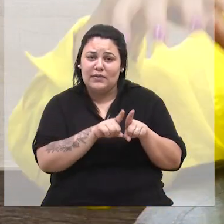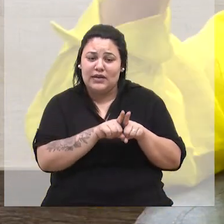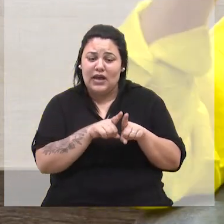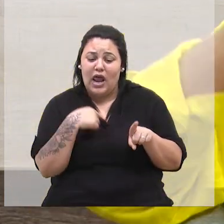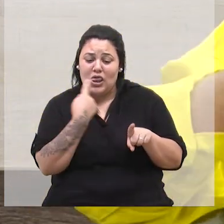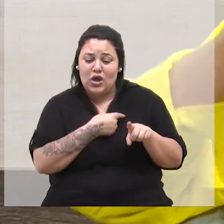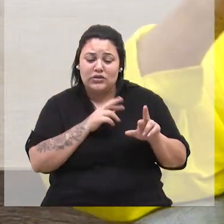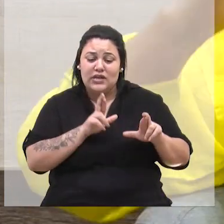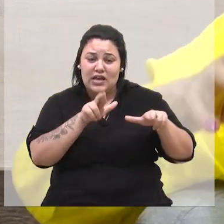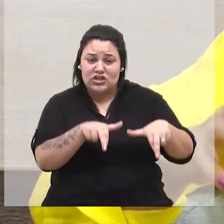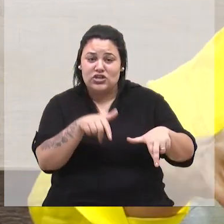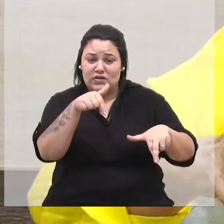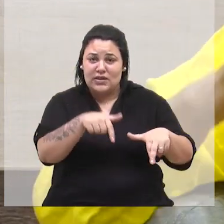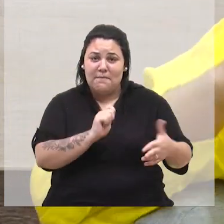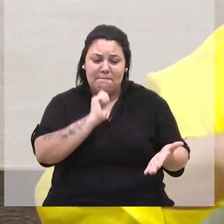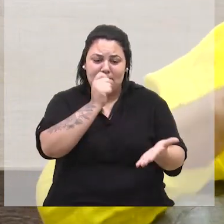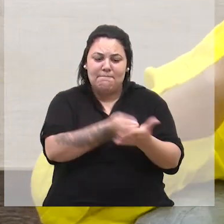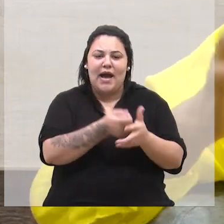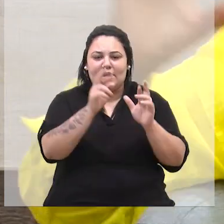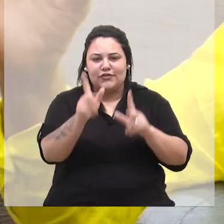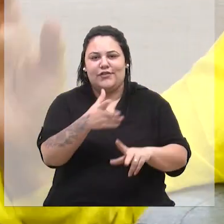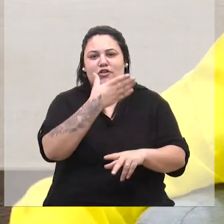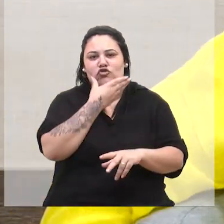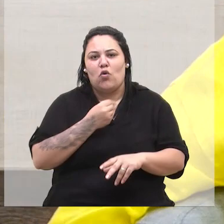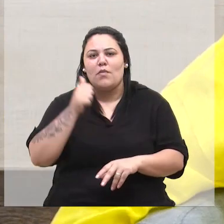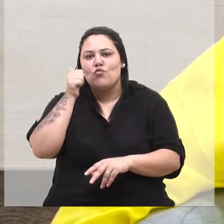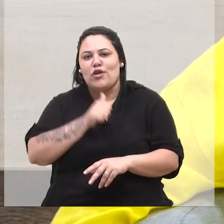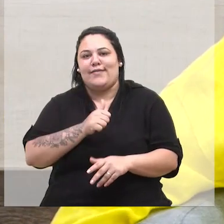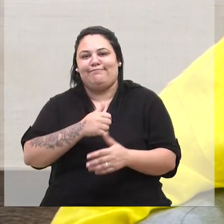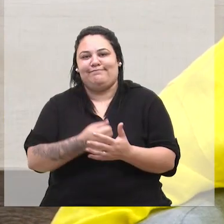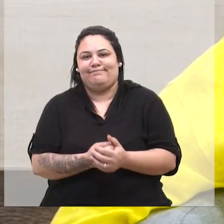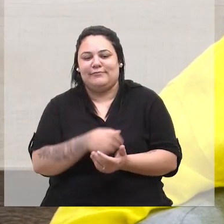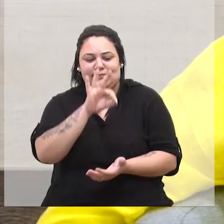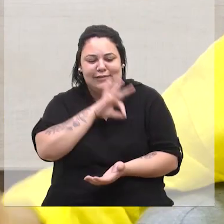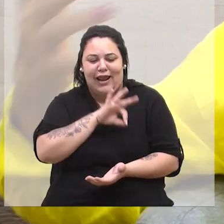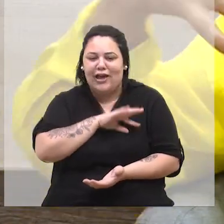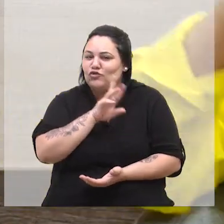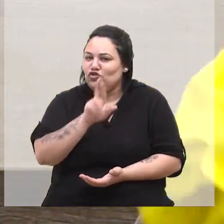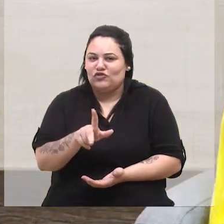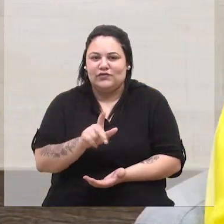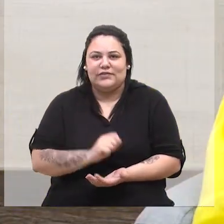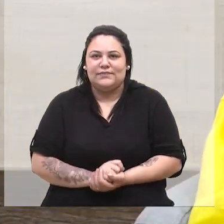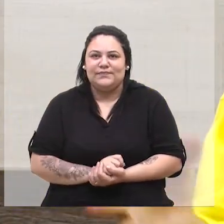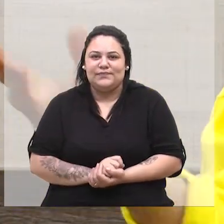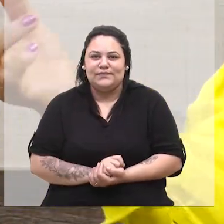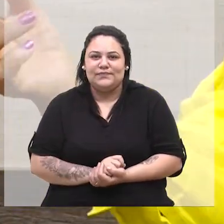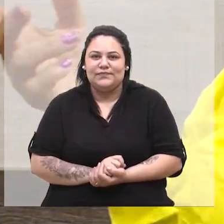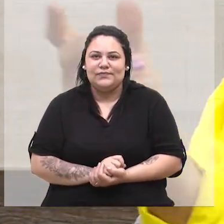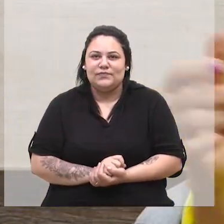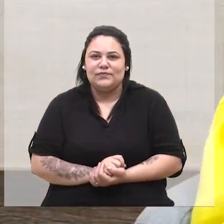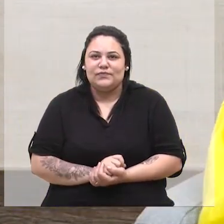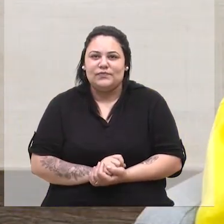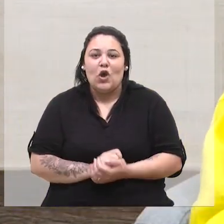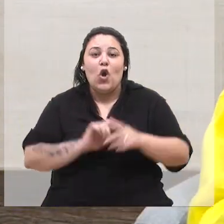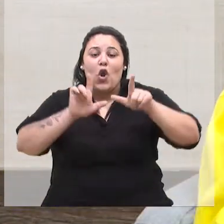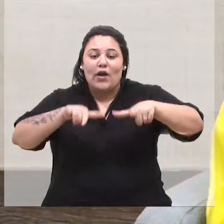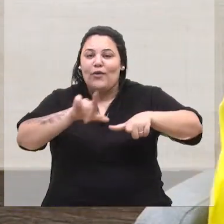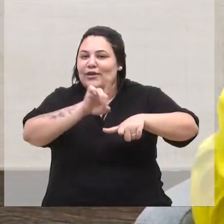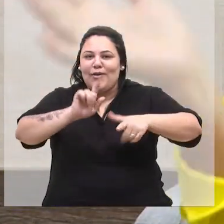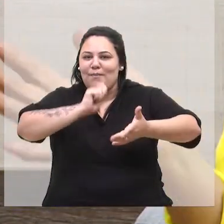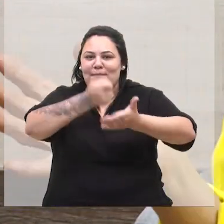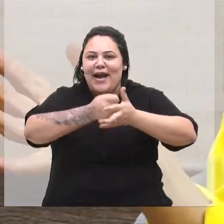profissões, a nossa região paga diferente homens e mulheres. Onde não paga diferente, por exemplo,